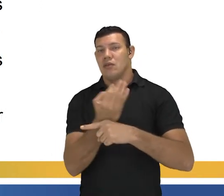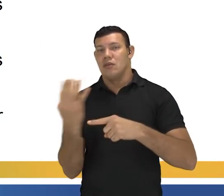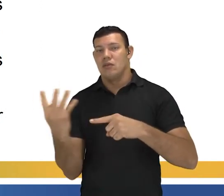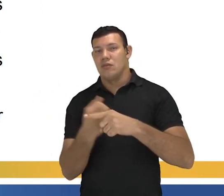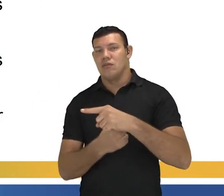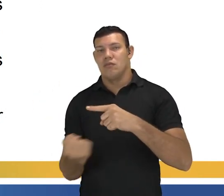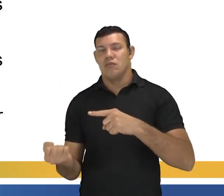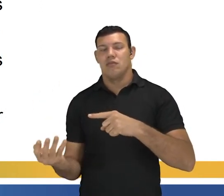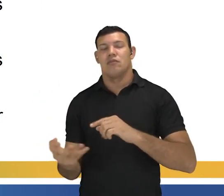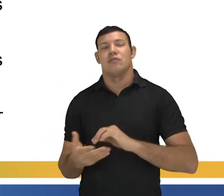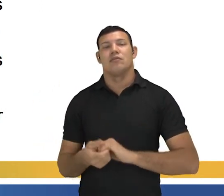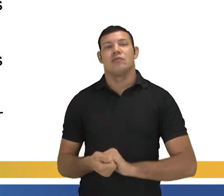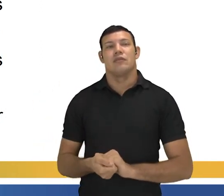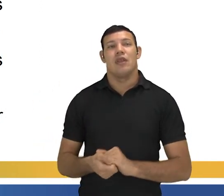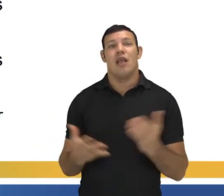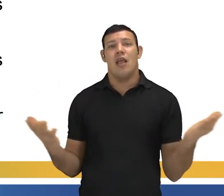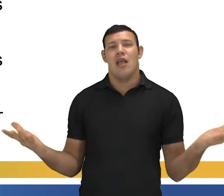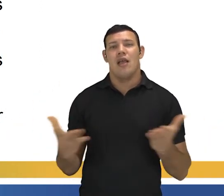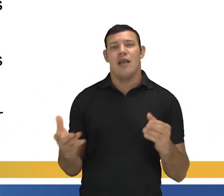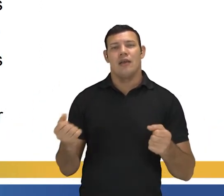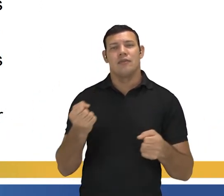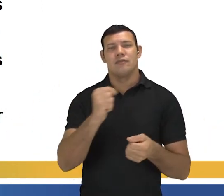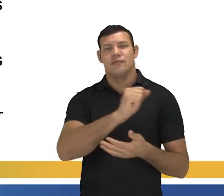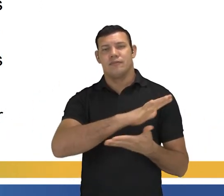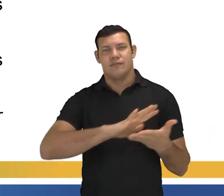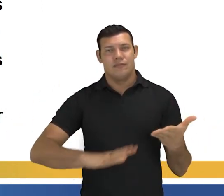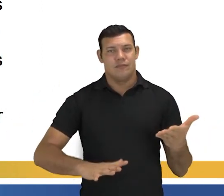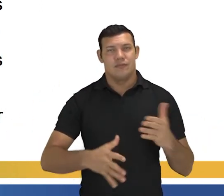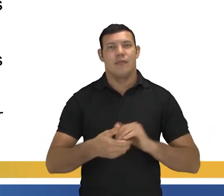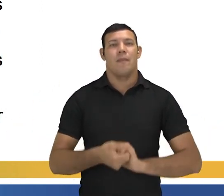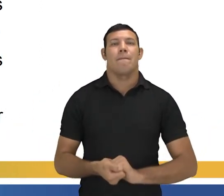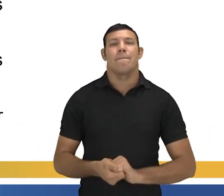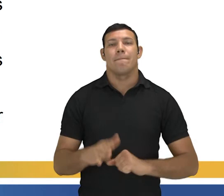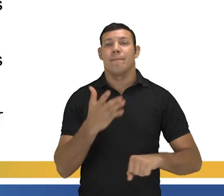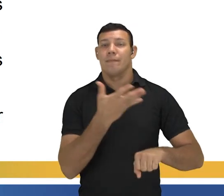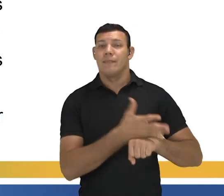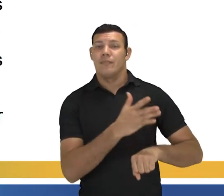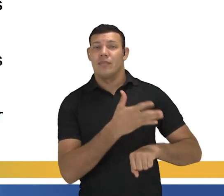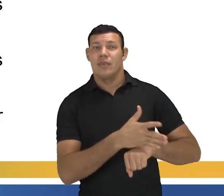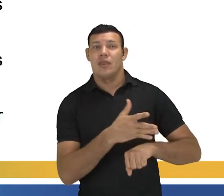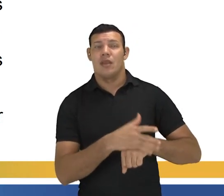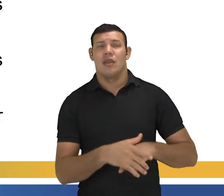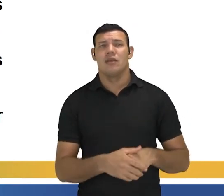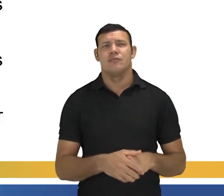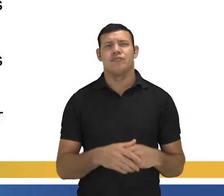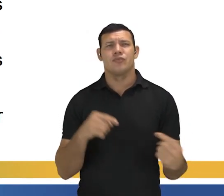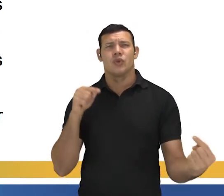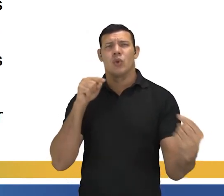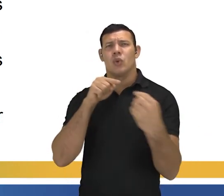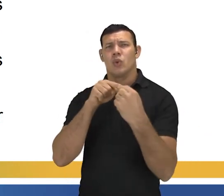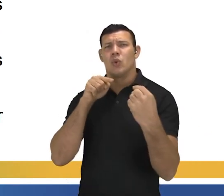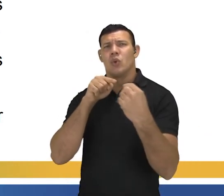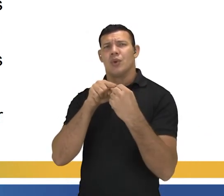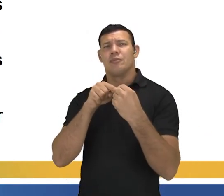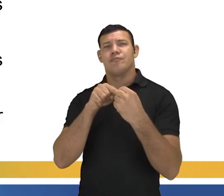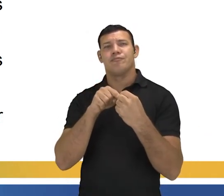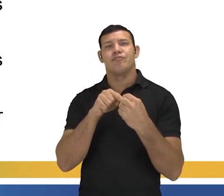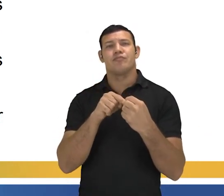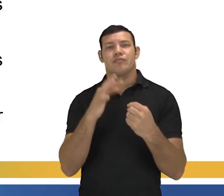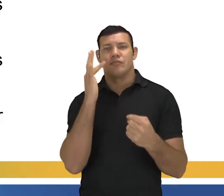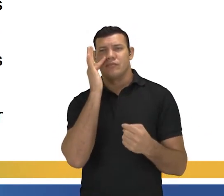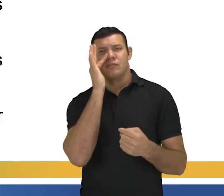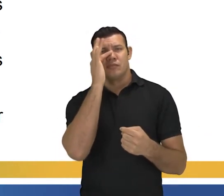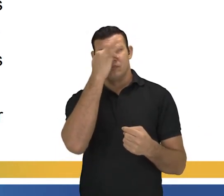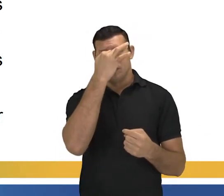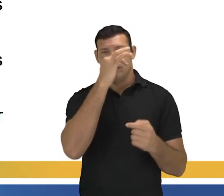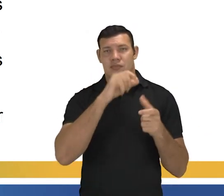exercitar aqui o que nós aprendemos? Primeira questão. Com relação à associação de resistores em série,